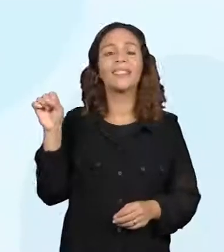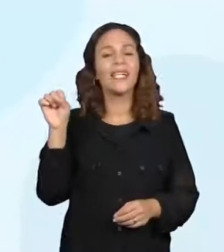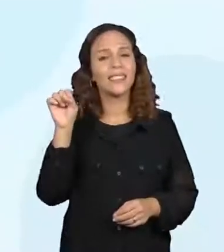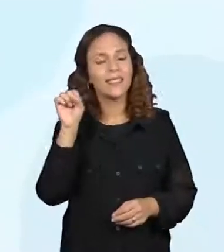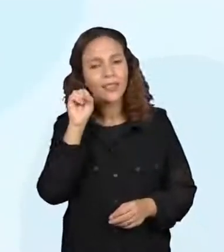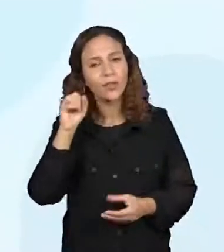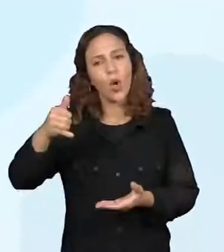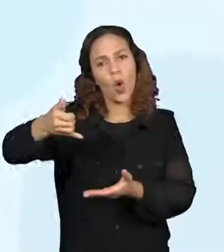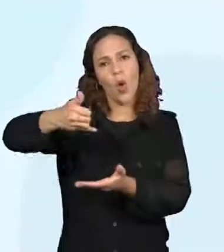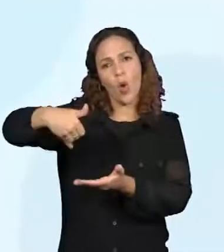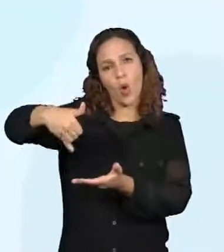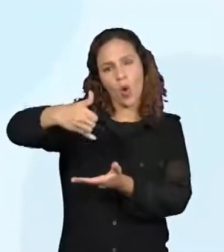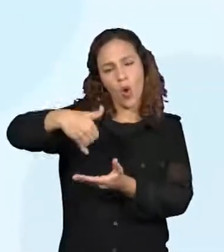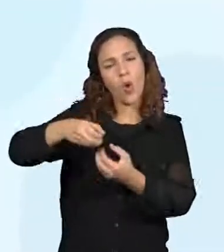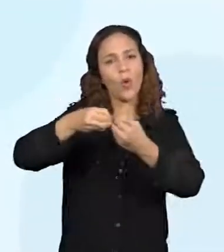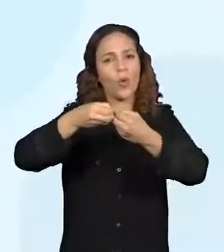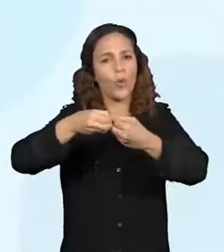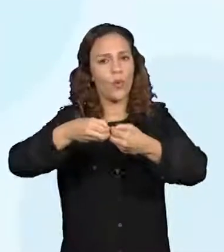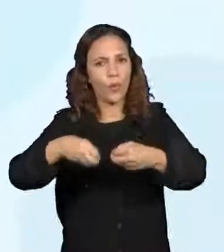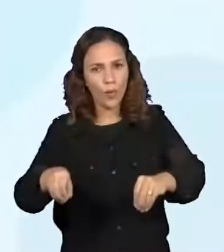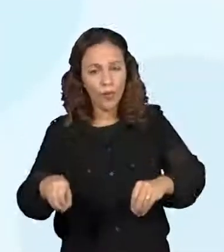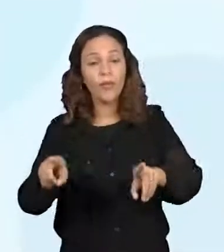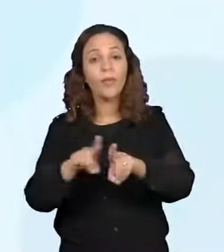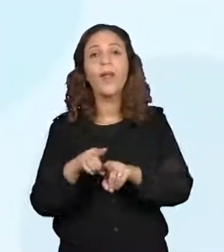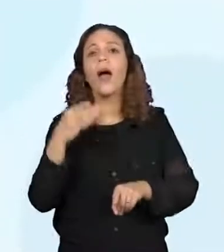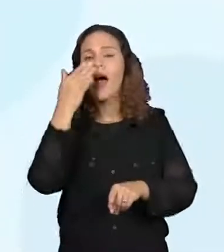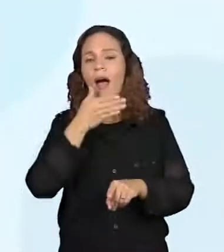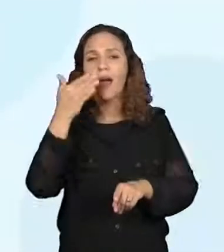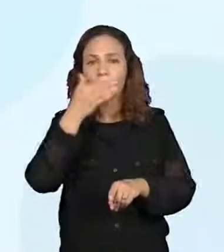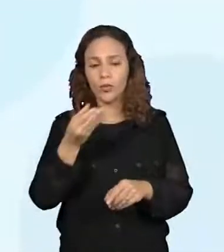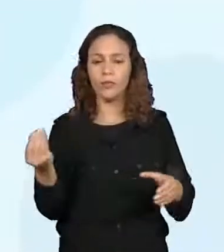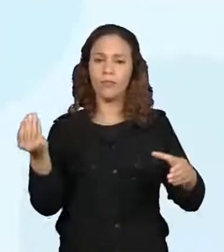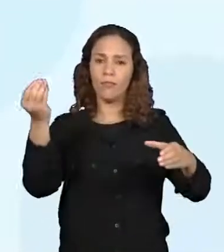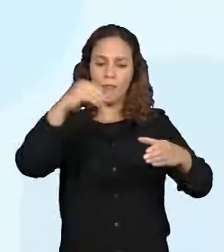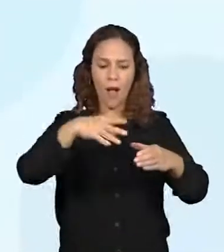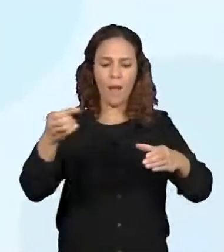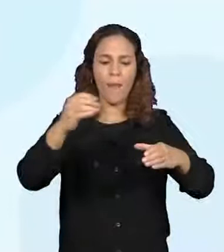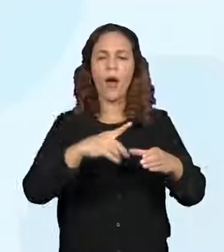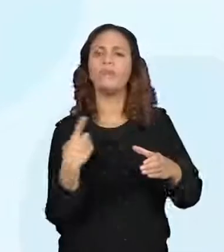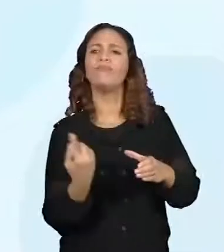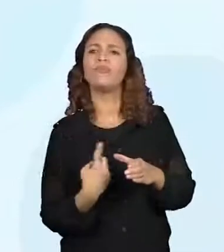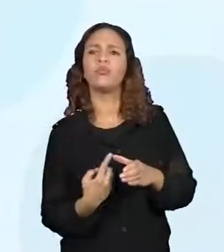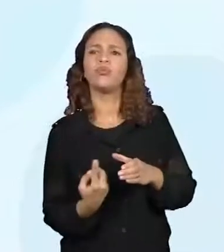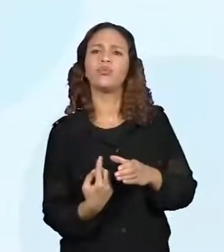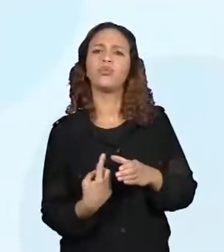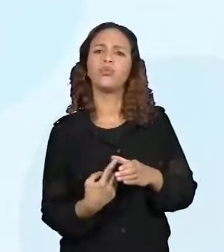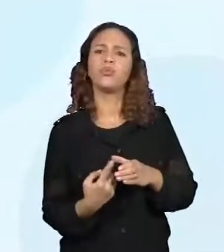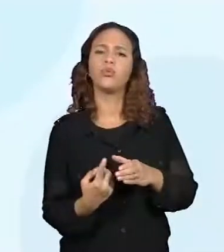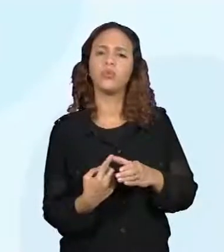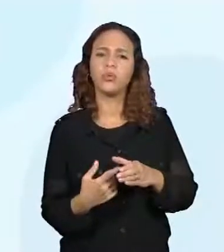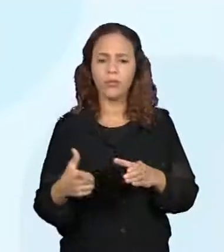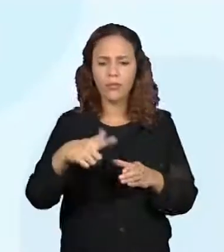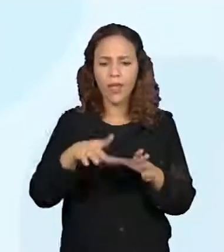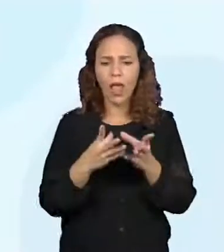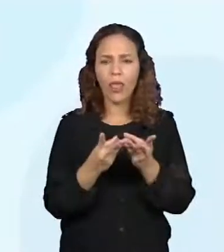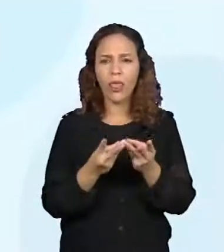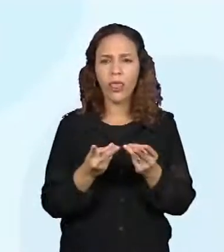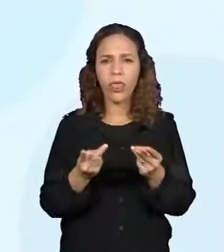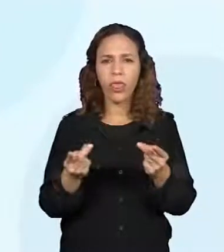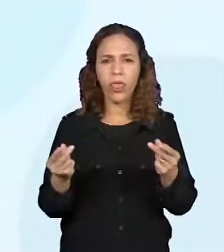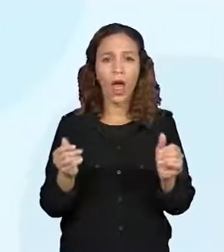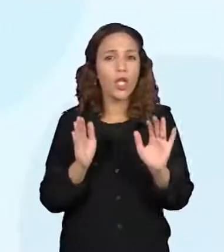o óleo, os ovos e o açúcar no liquidificador, até todos os